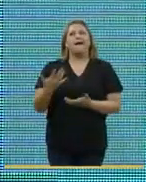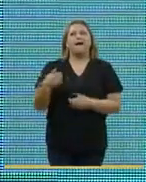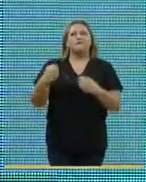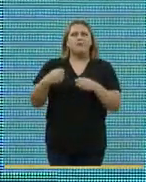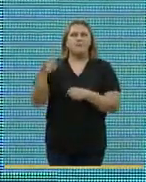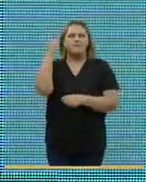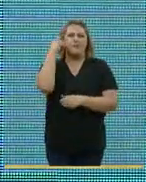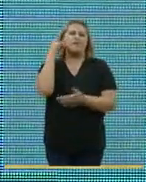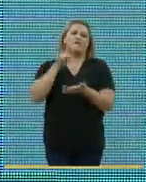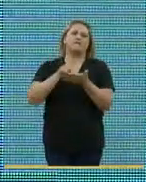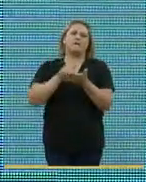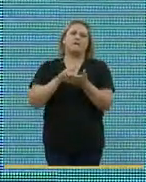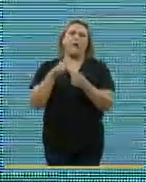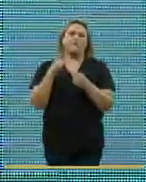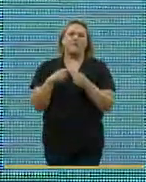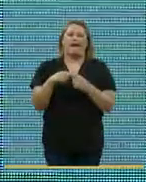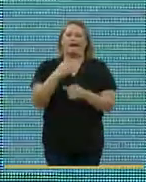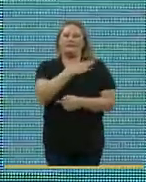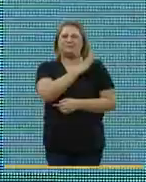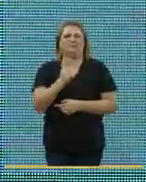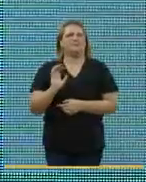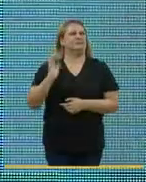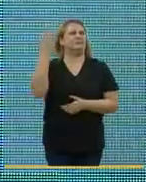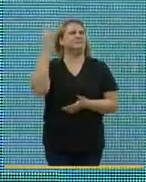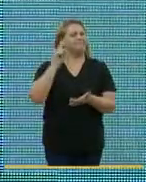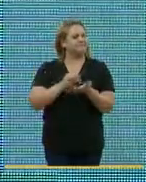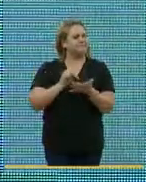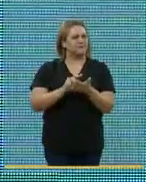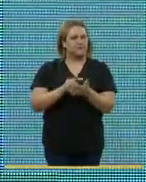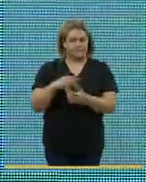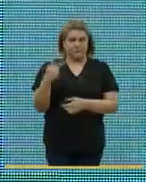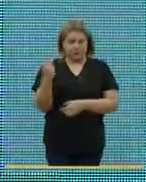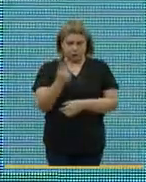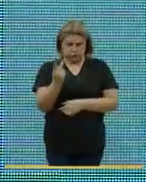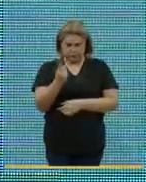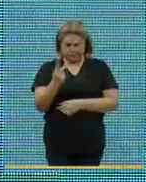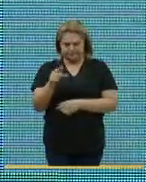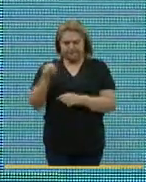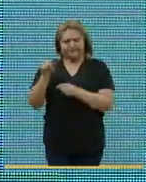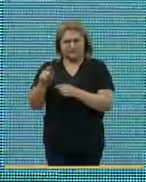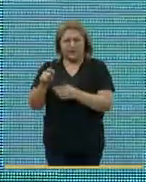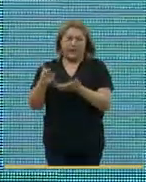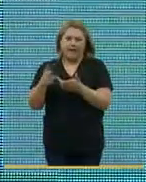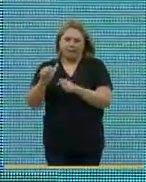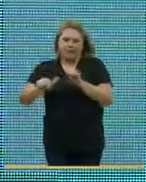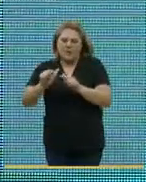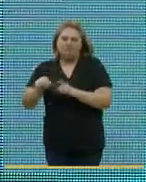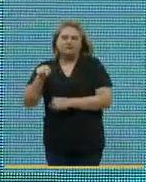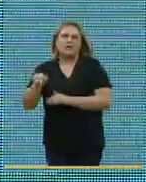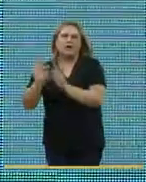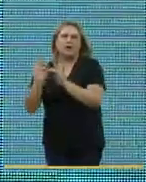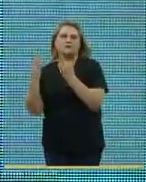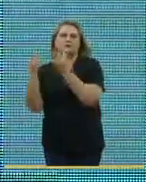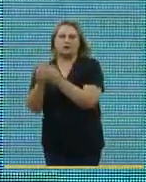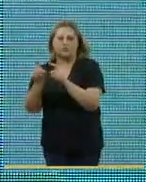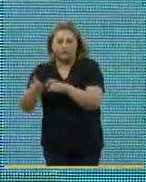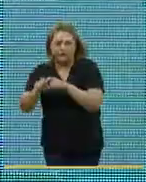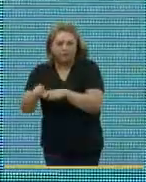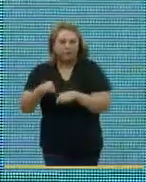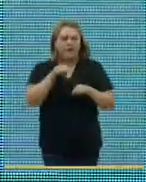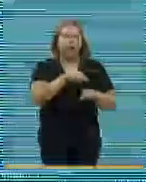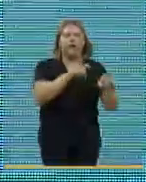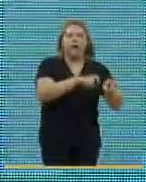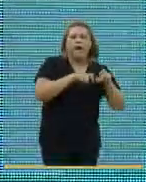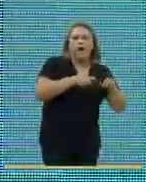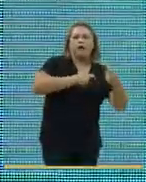superficialidade essas duas essas duas atividades agricultura familiar e o agronegócio compreende as funções absolutamente